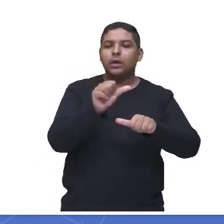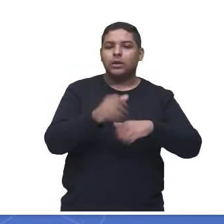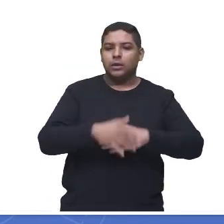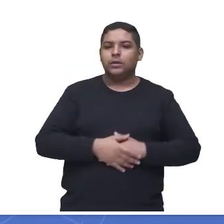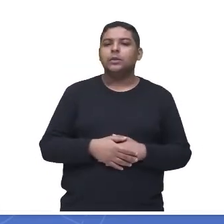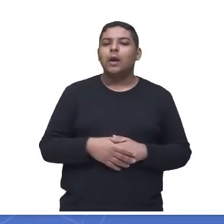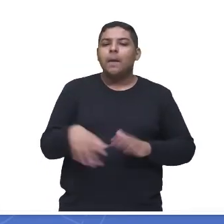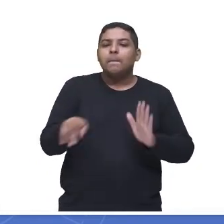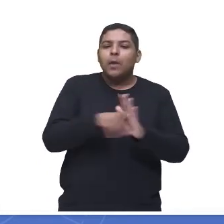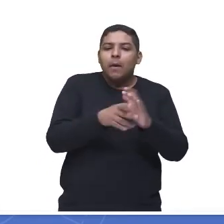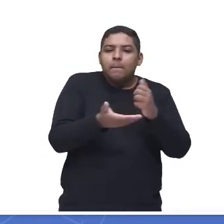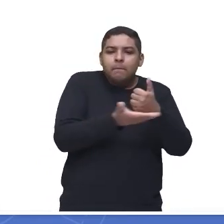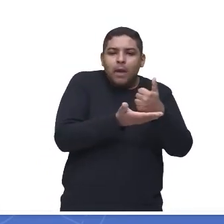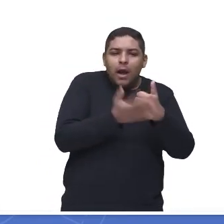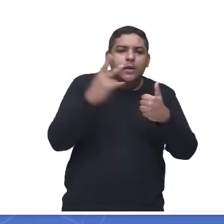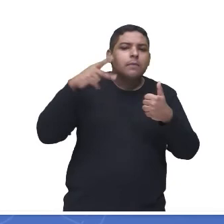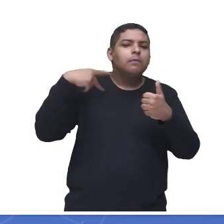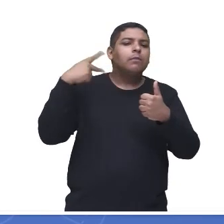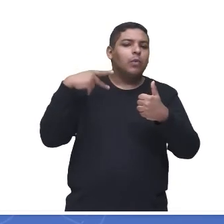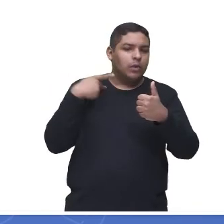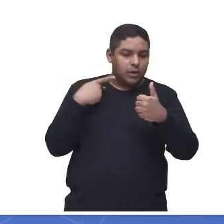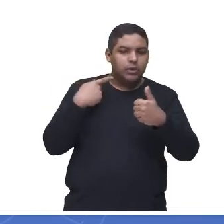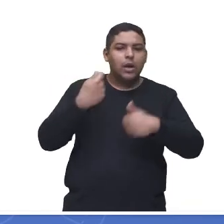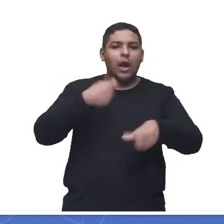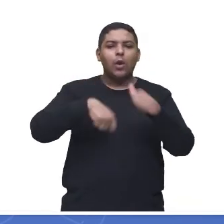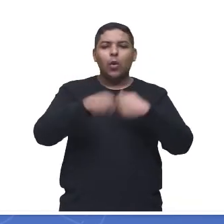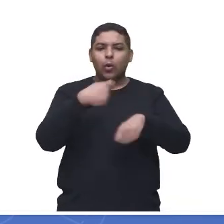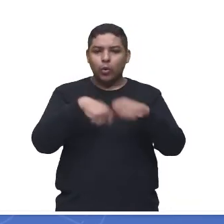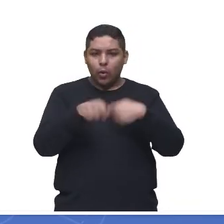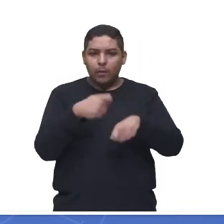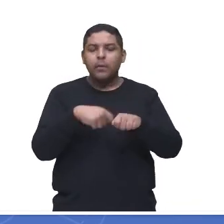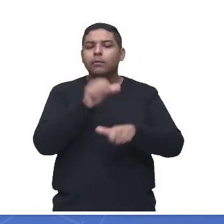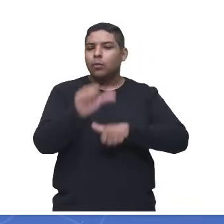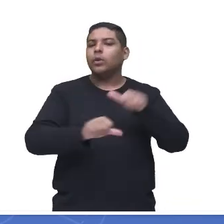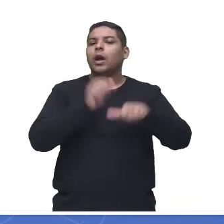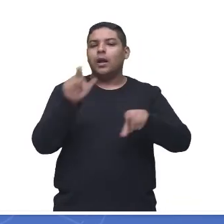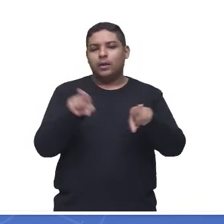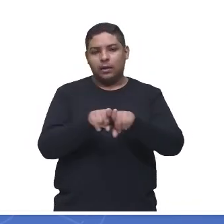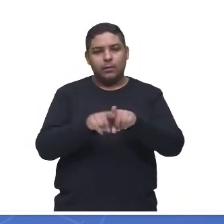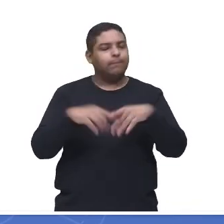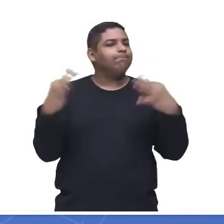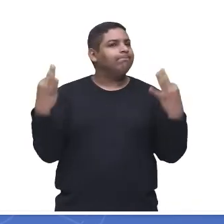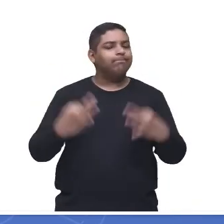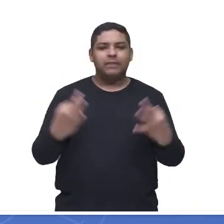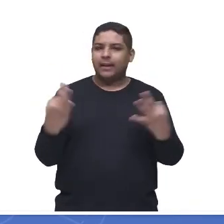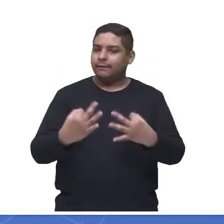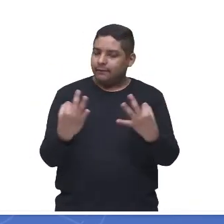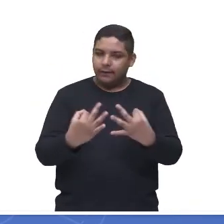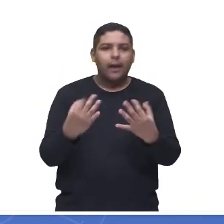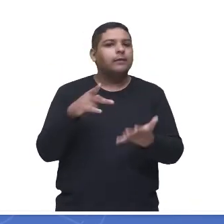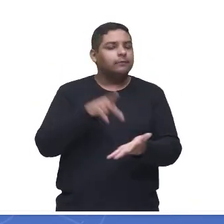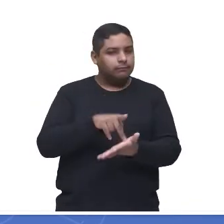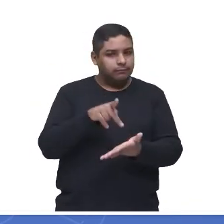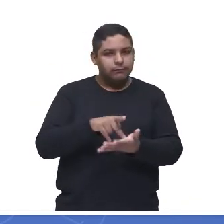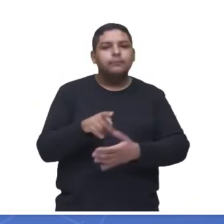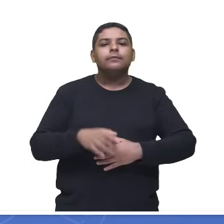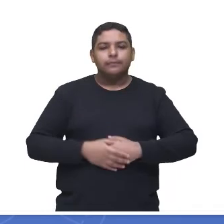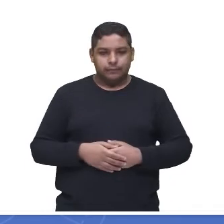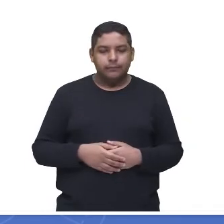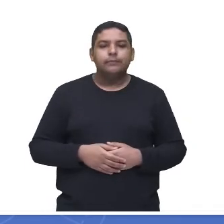próprias bases da política e da economia mudassem. Perfeitamente, Rose. Perfeitamente, né? Quando a gente